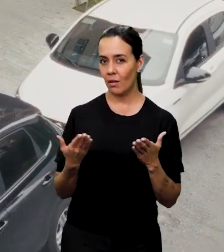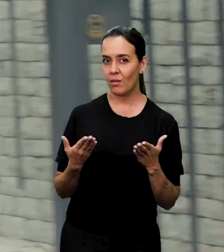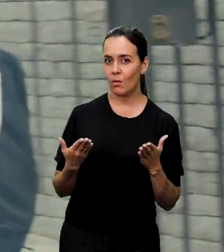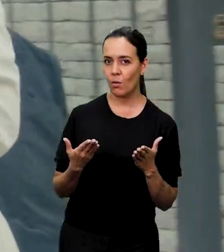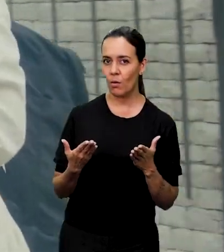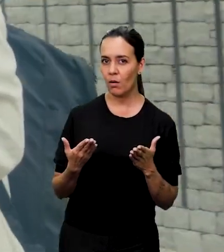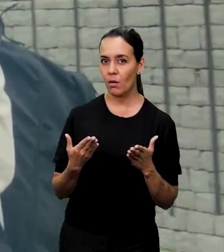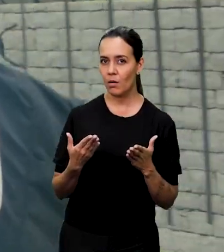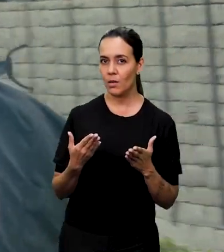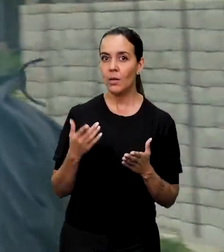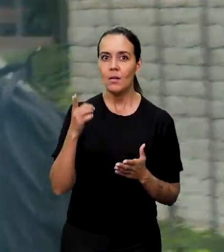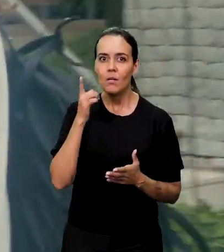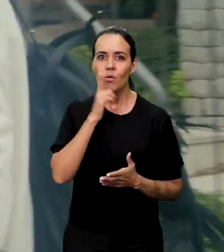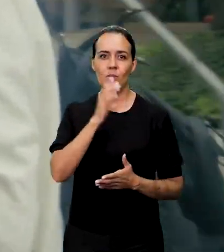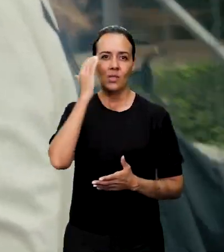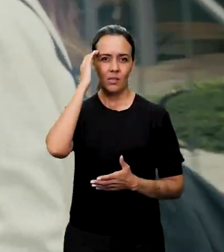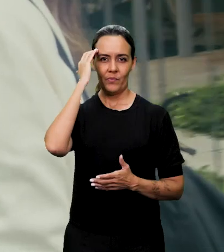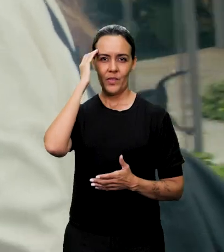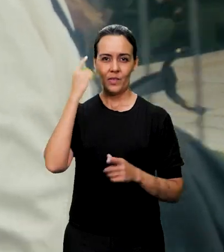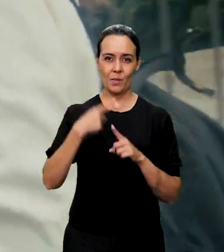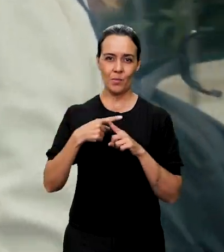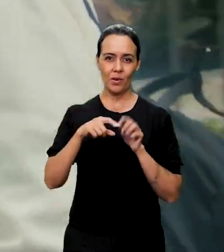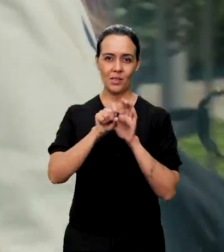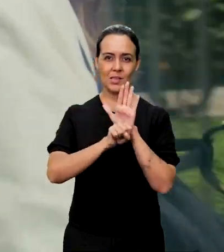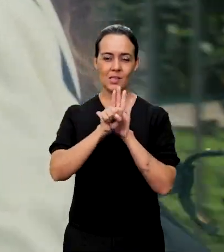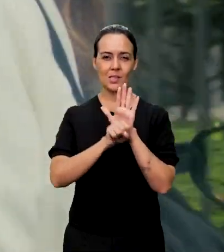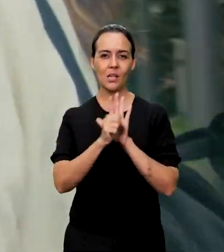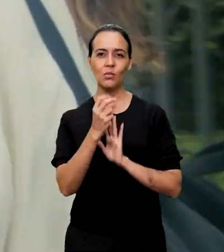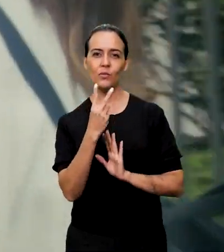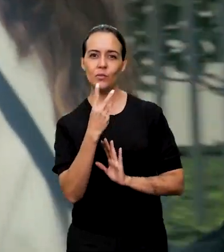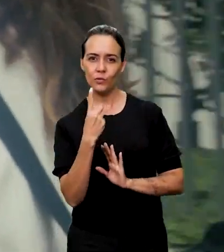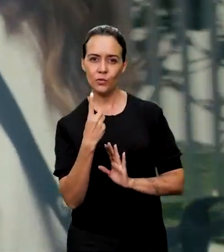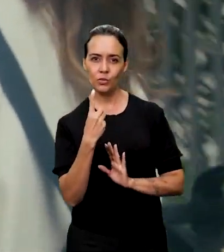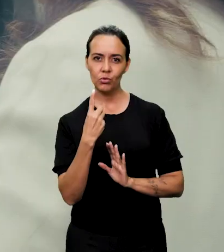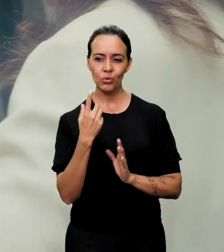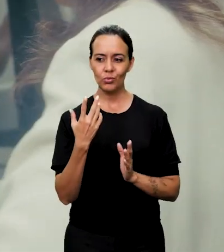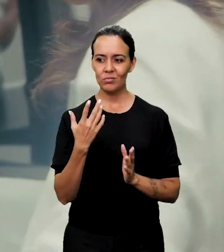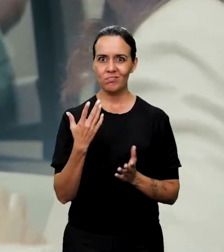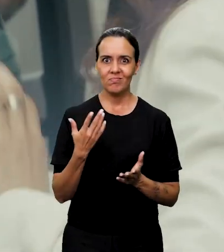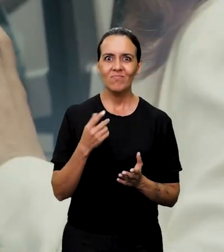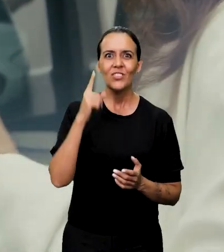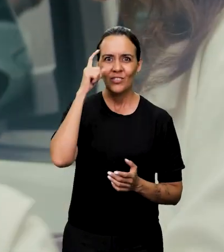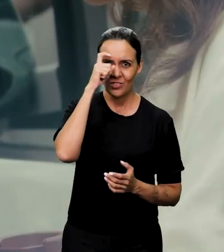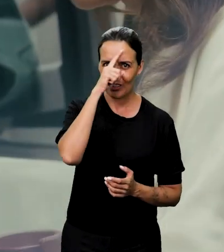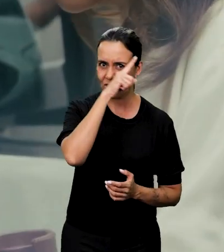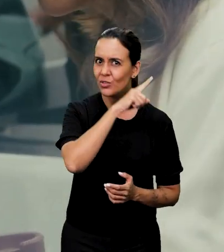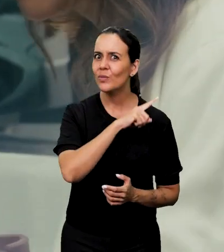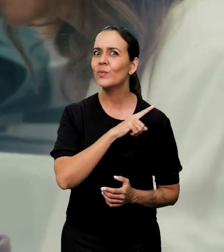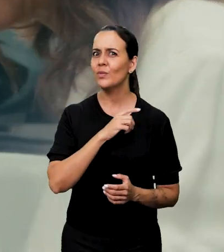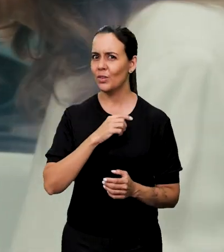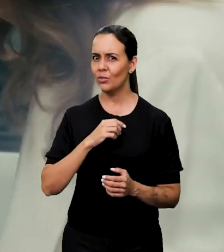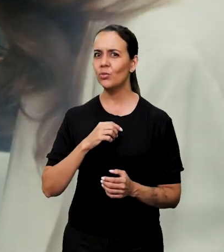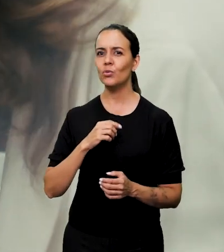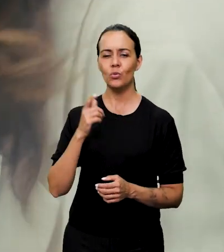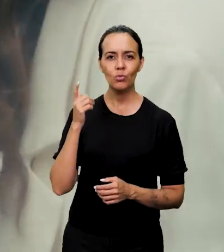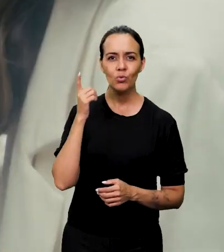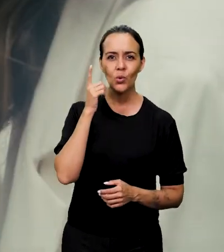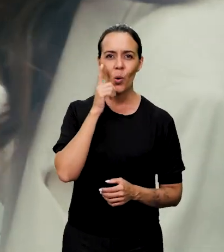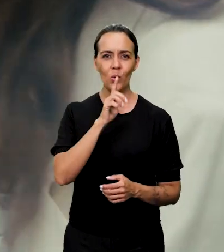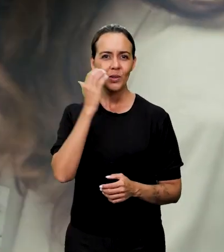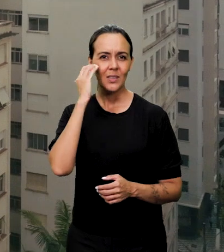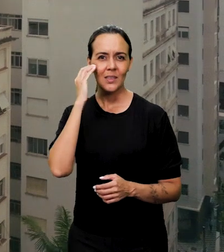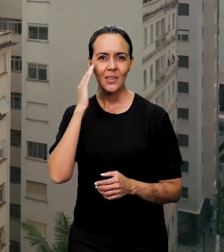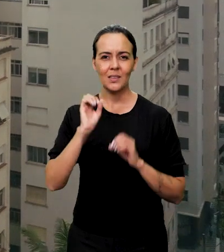que não dá mais para interpretar a realidade do século XXI como se no século XX estivesse. Marina entra numa van. Nós estamos